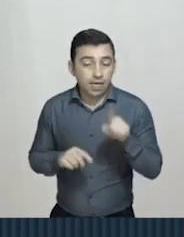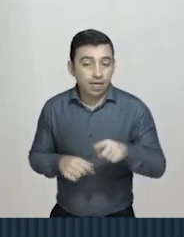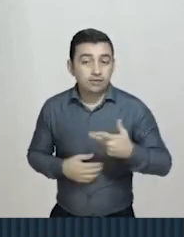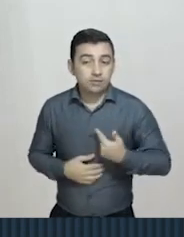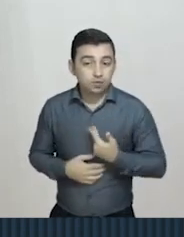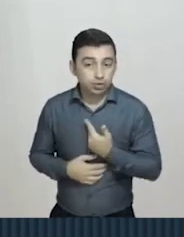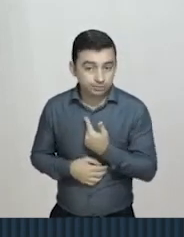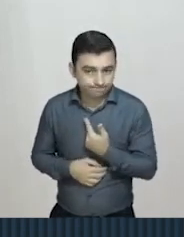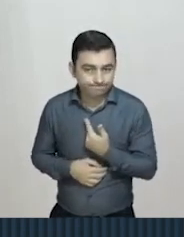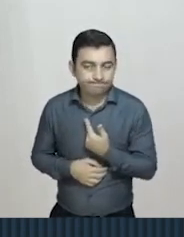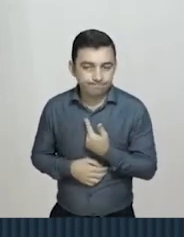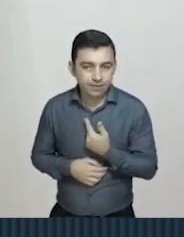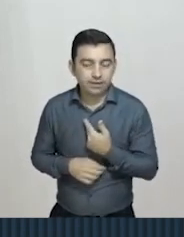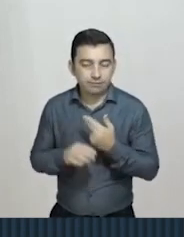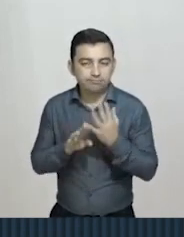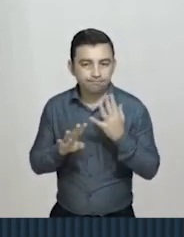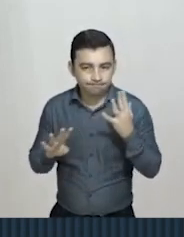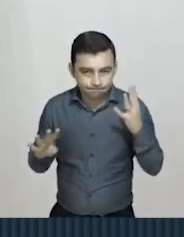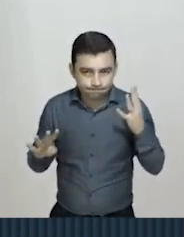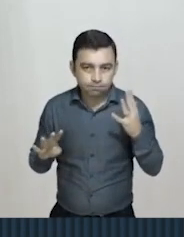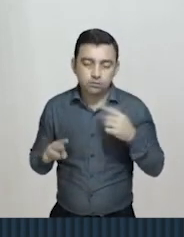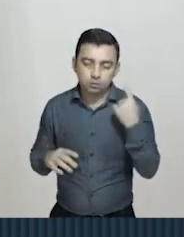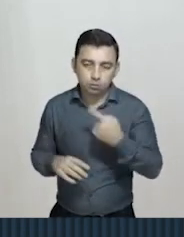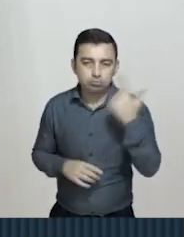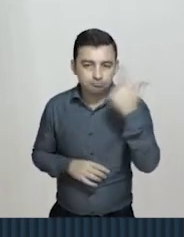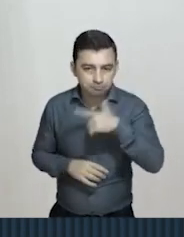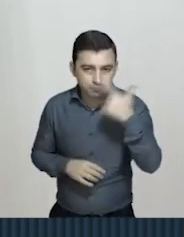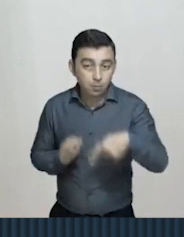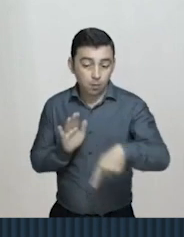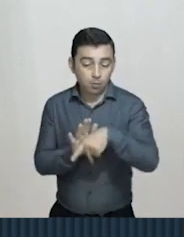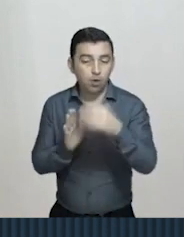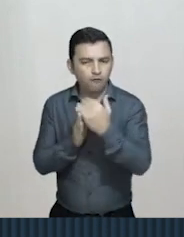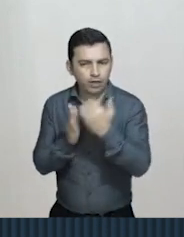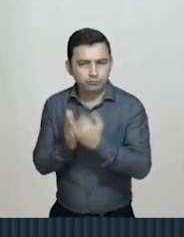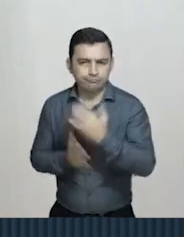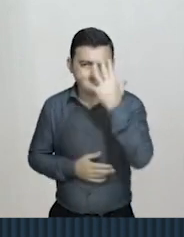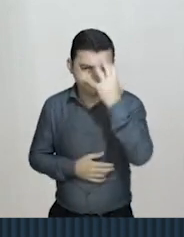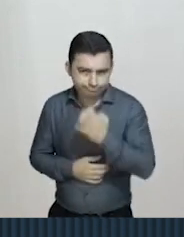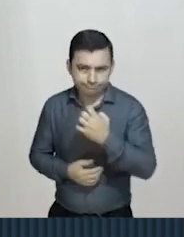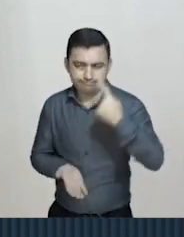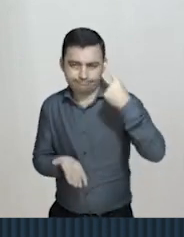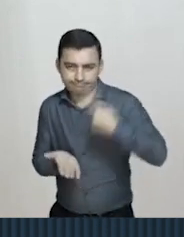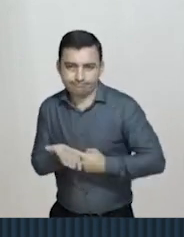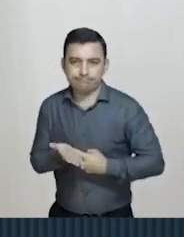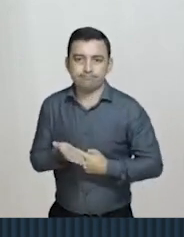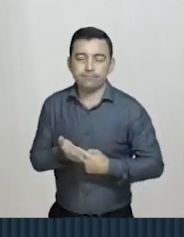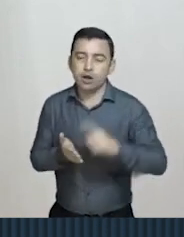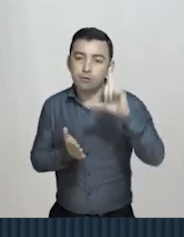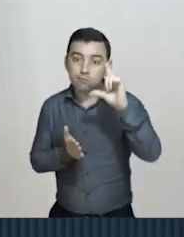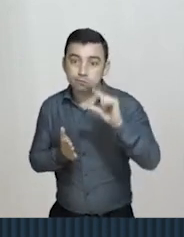as cirurgias eletivas que nós conseguimos, através de um governo sério, um governo comprometido, reduzir